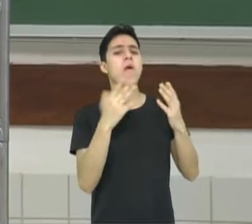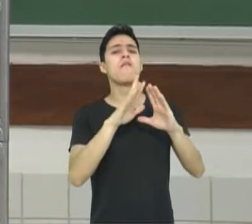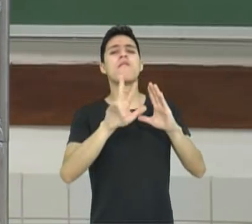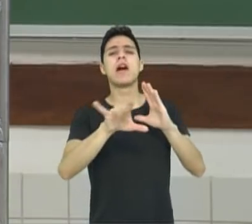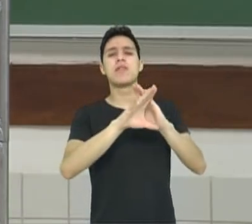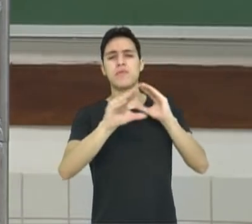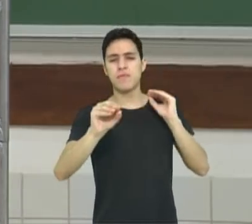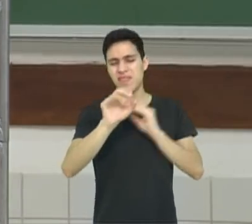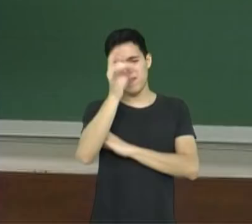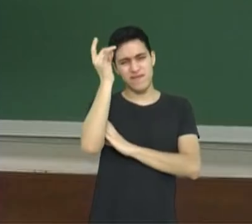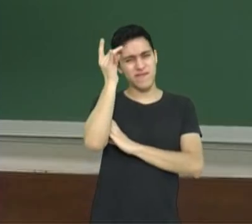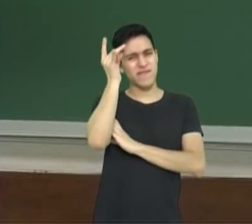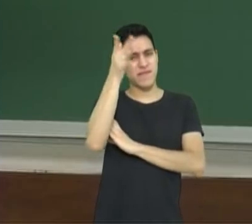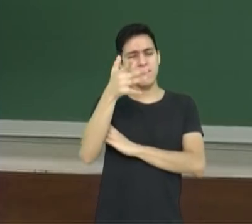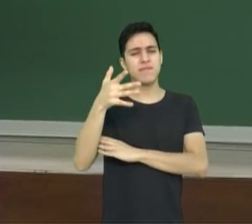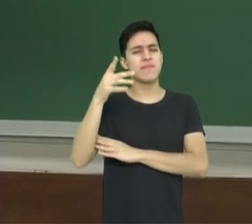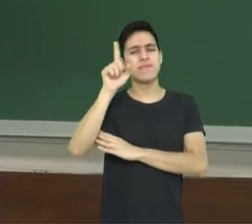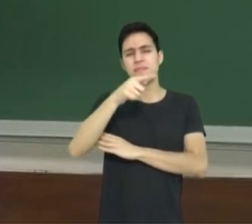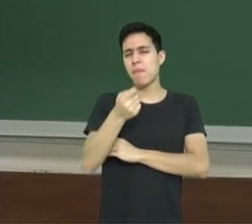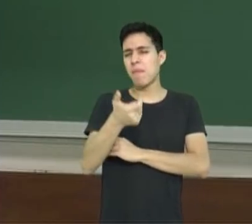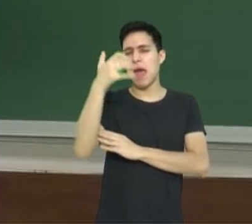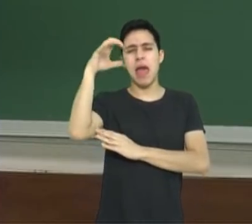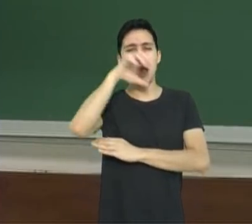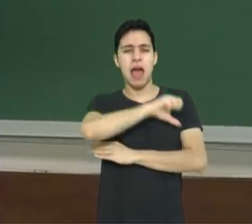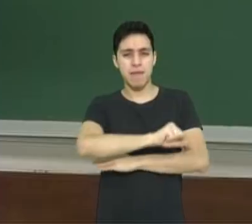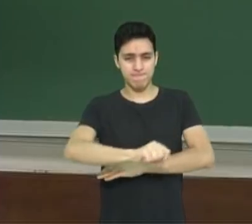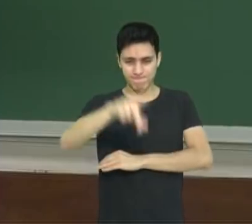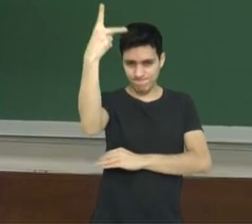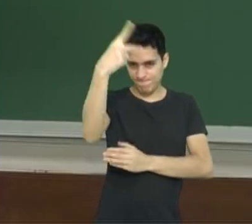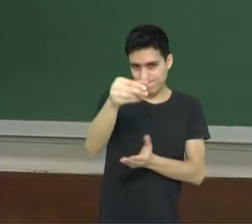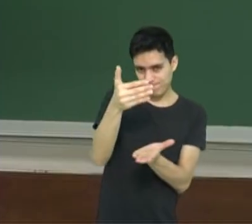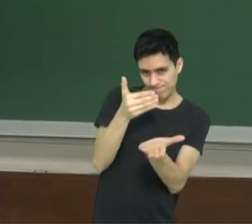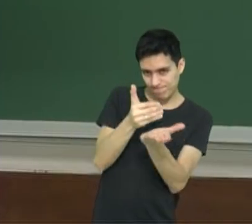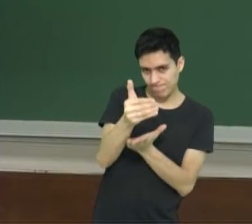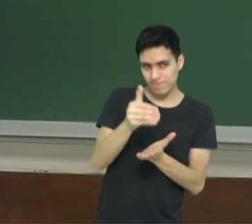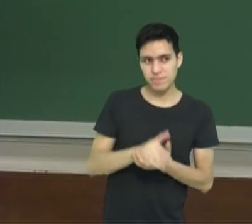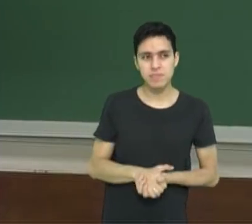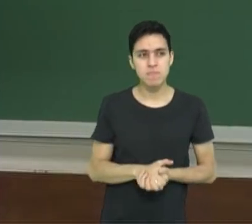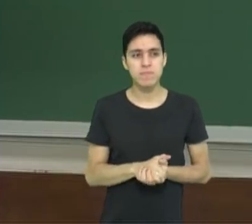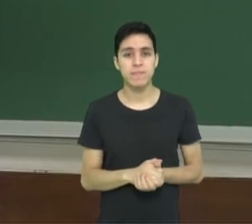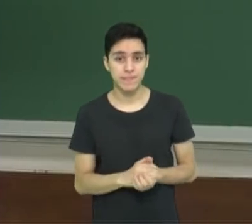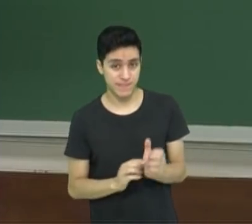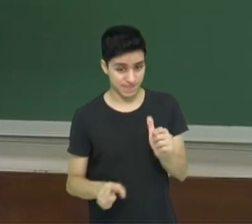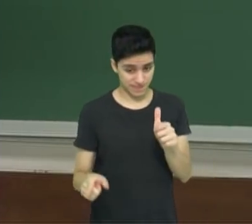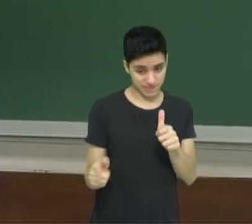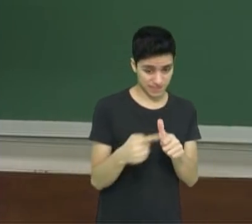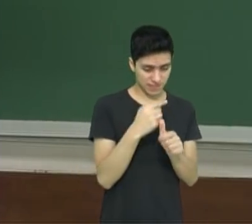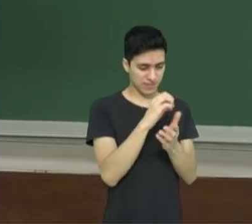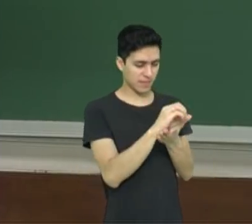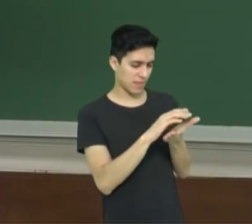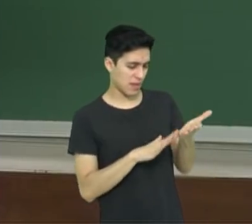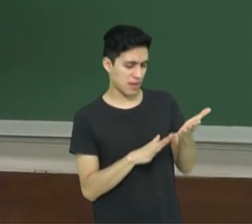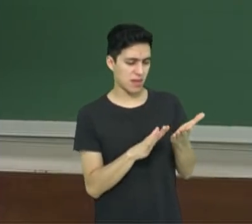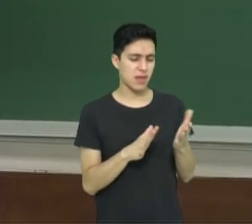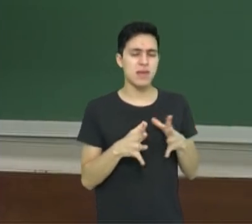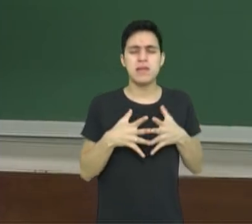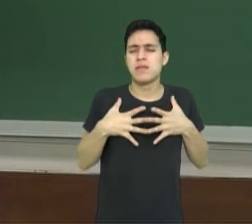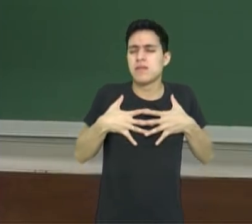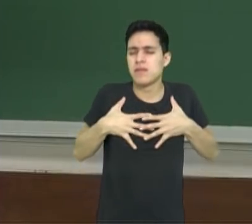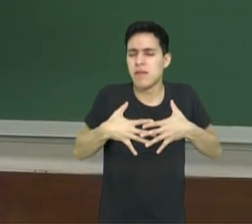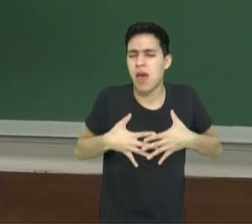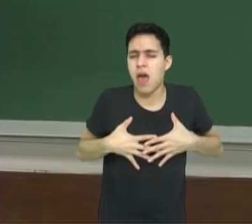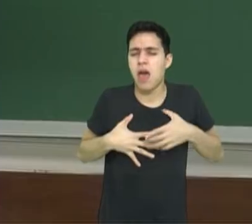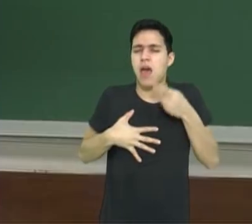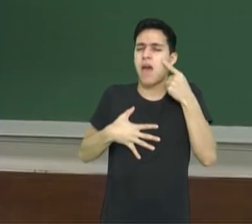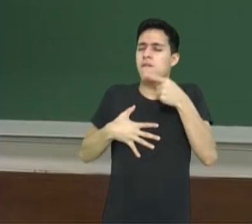fácil, muito rápido. Bora lá então? Vamos para o primeiro? Primeiro eu já fui bem de boa, né? Não dei